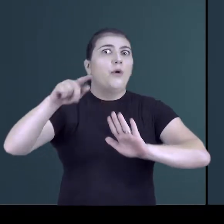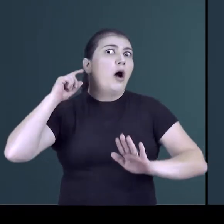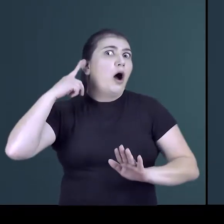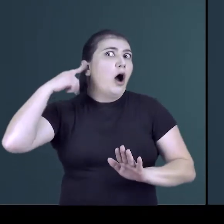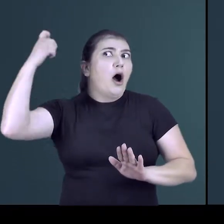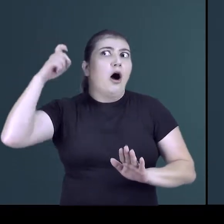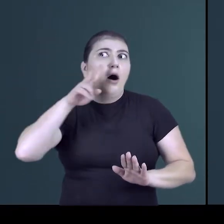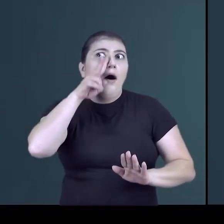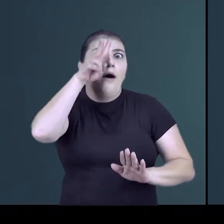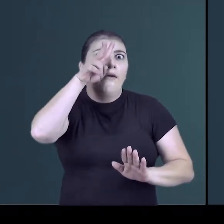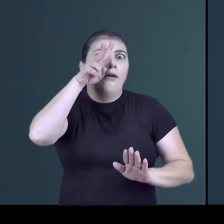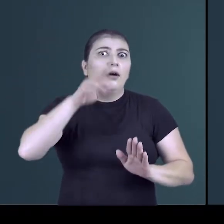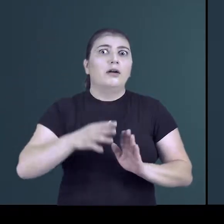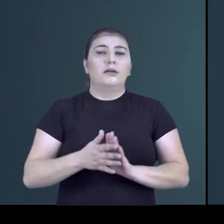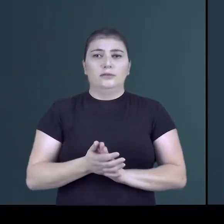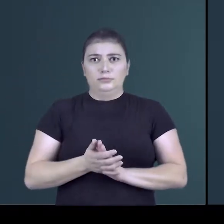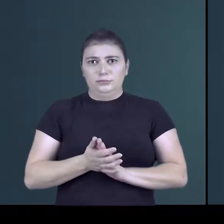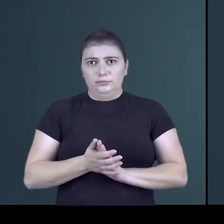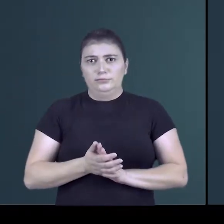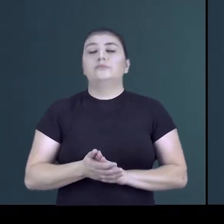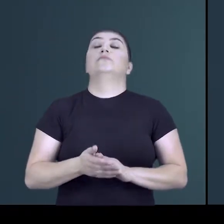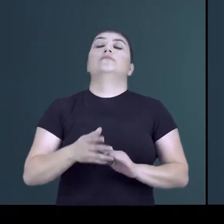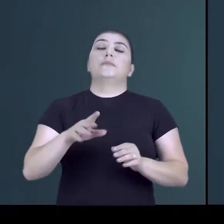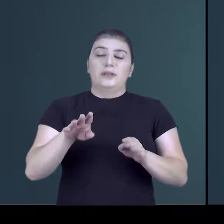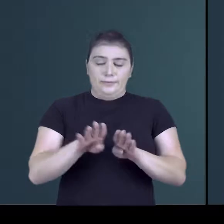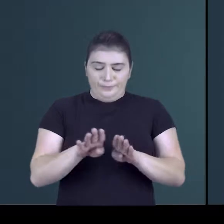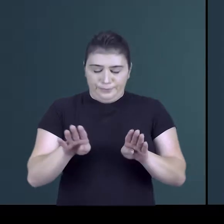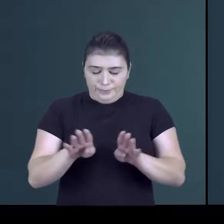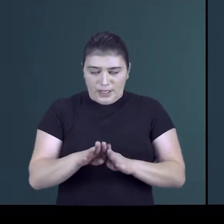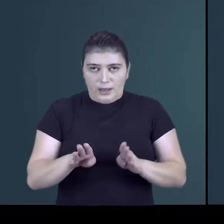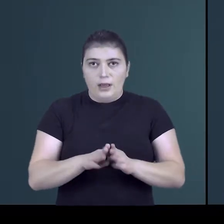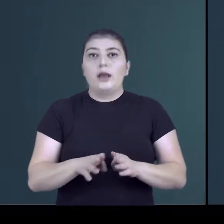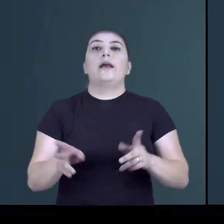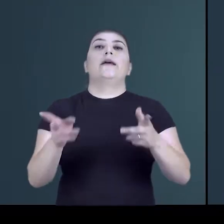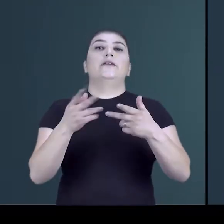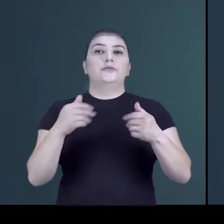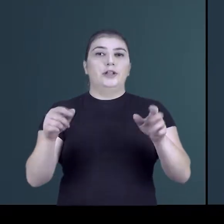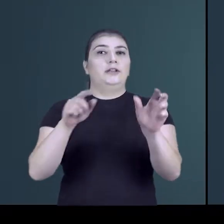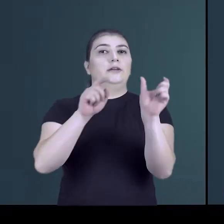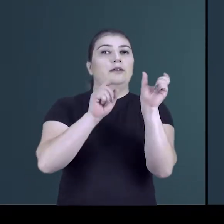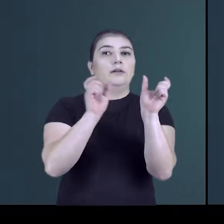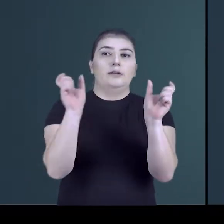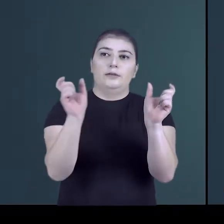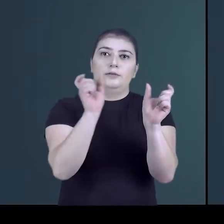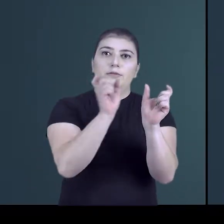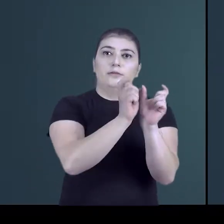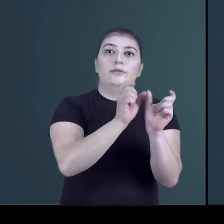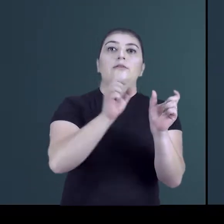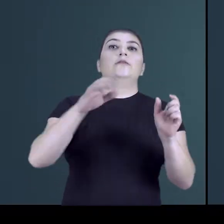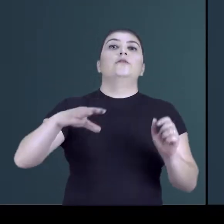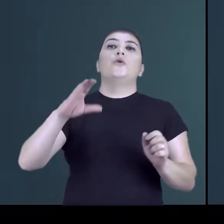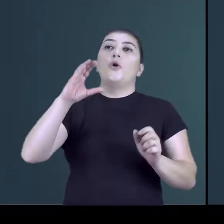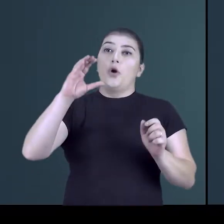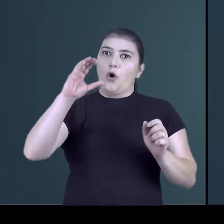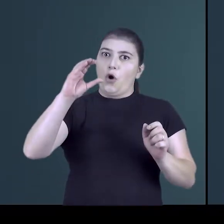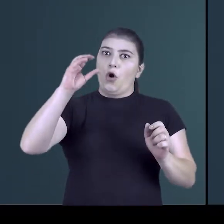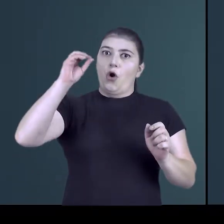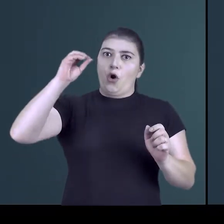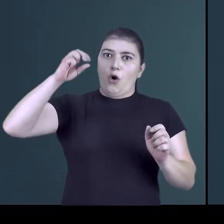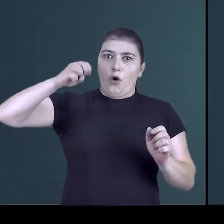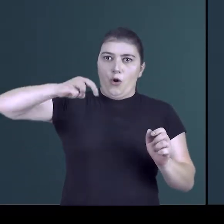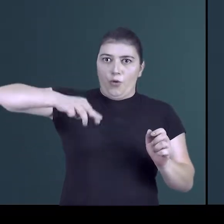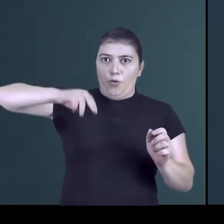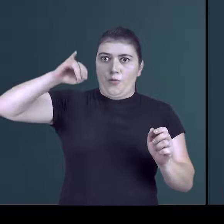mais alto, um som mais forte, assim como os outros trissilábicos. Comigo,